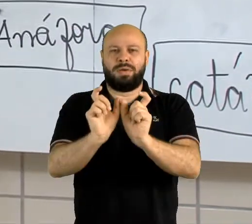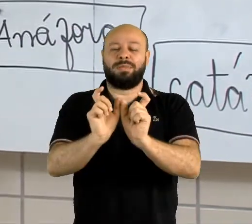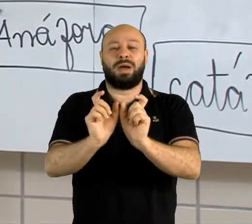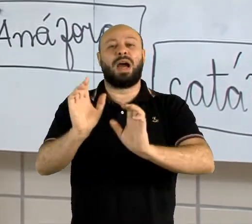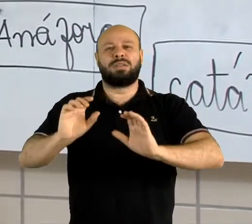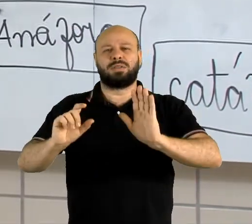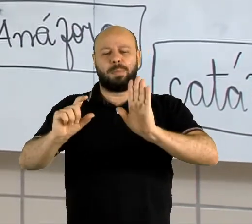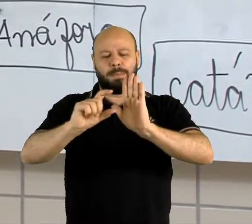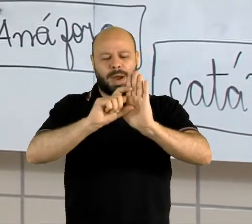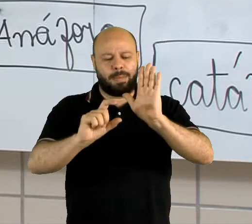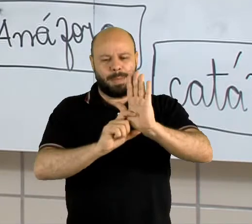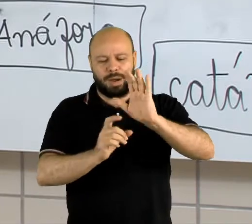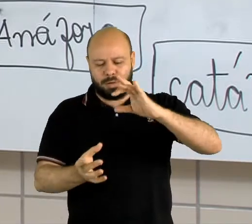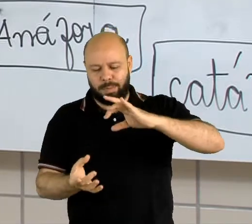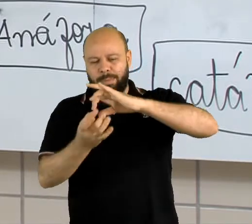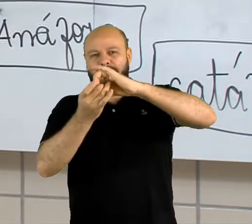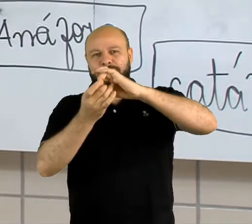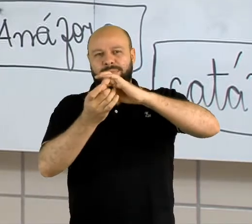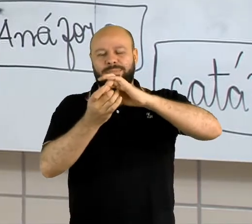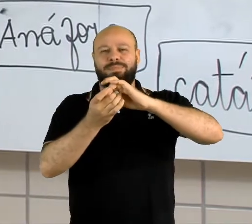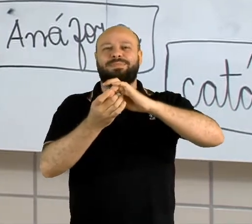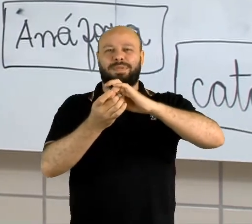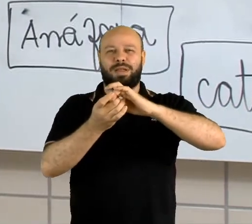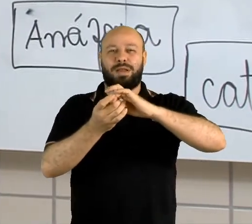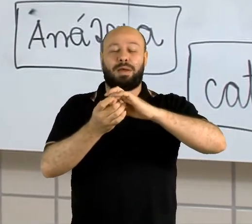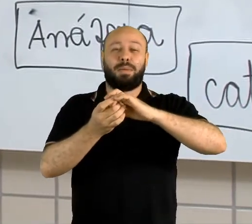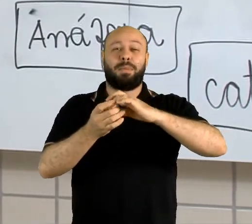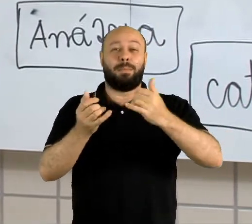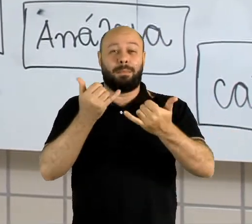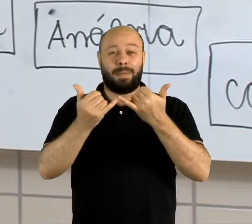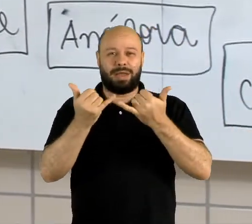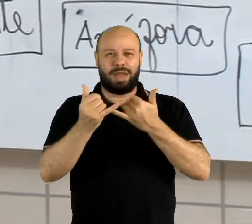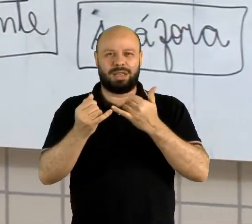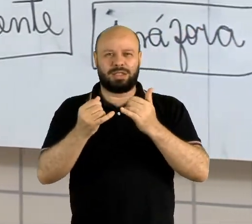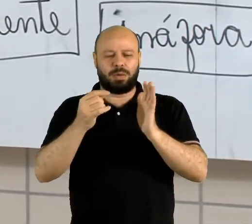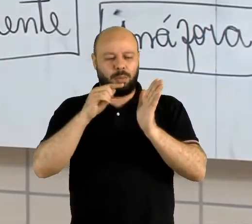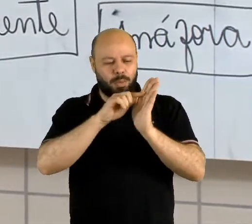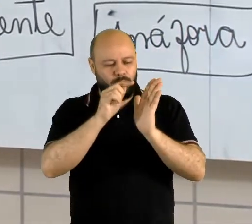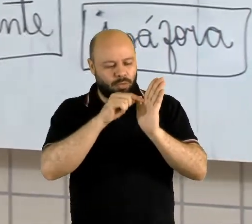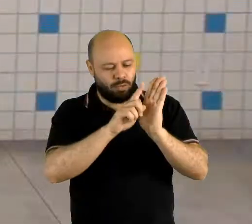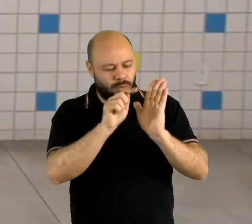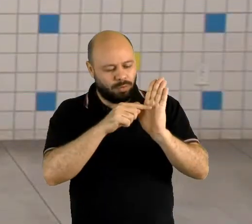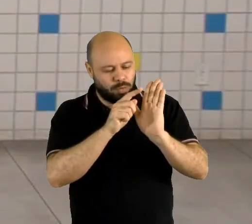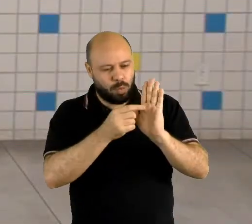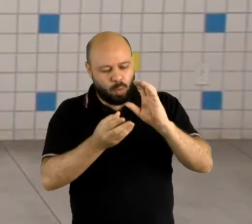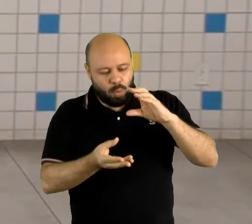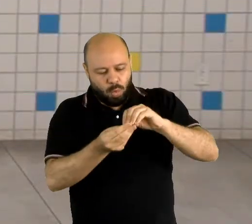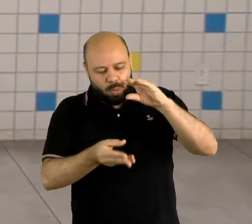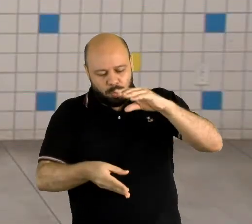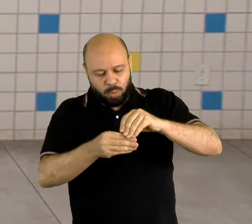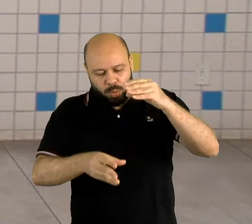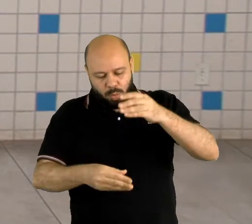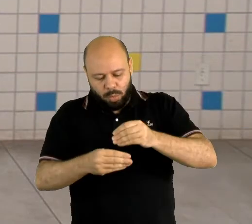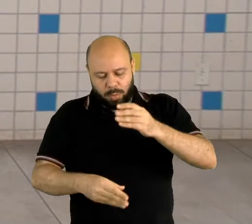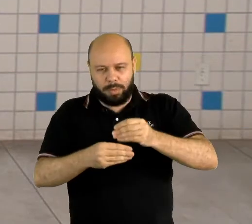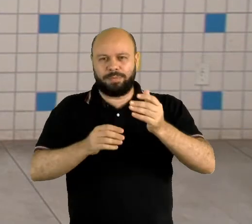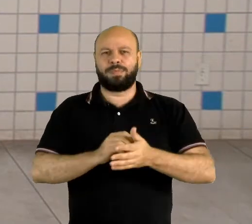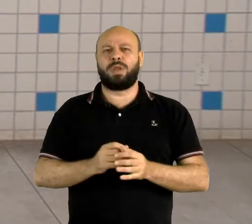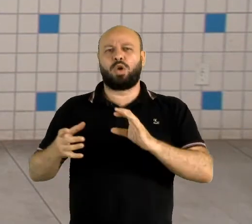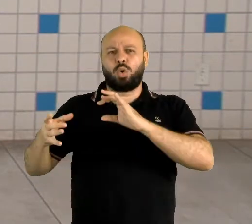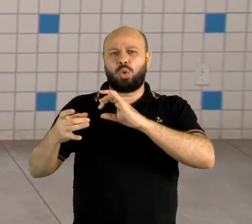vai costurar o texto, tá? Essa estratégia de coesão. A coesão referencial, ela